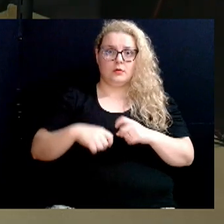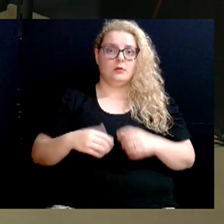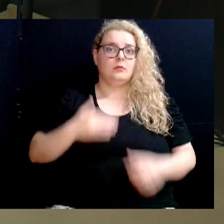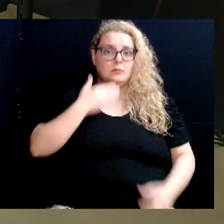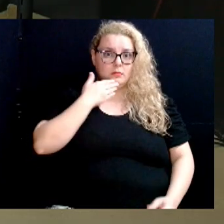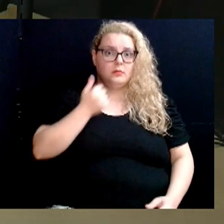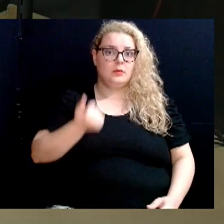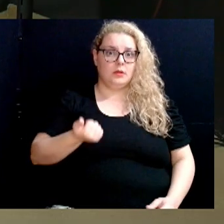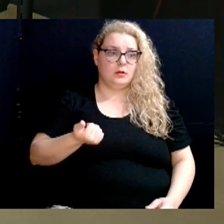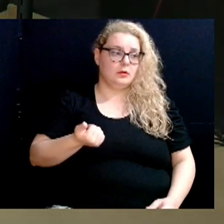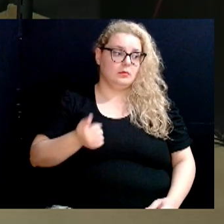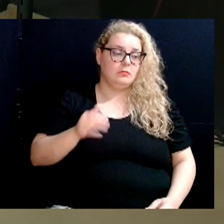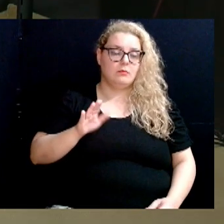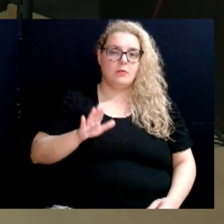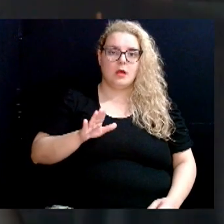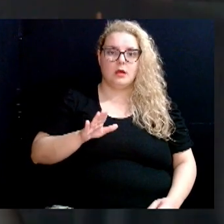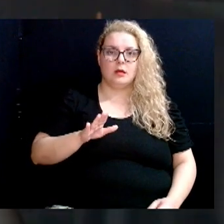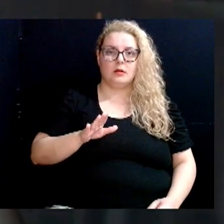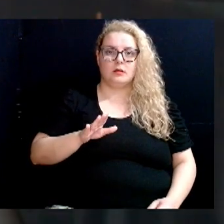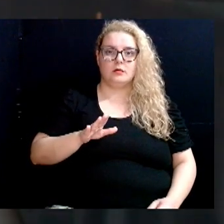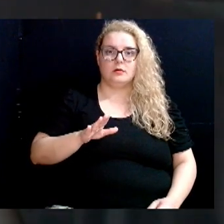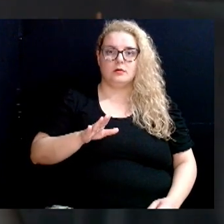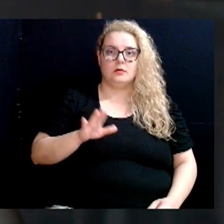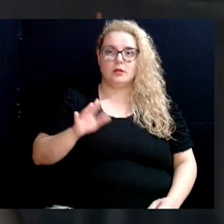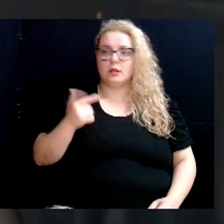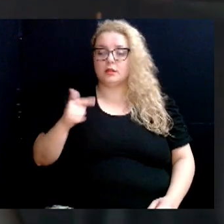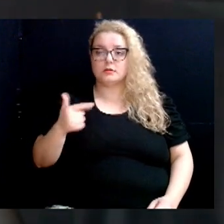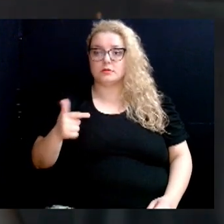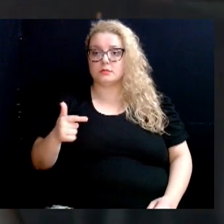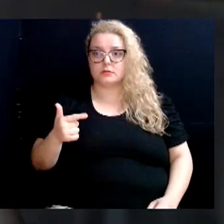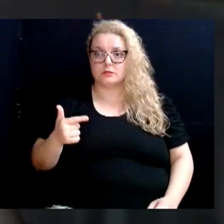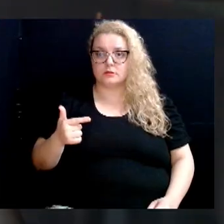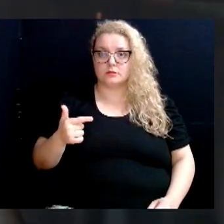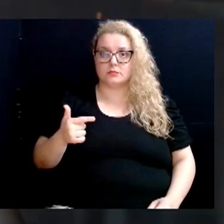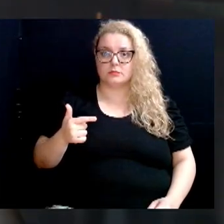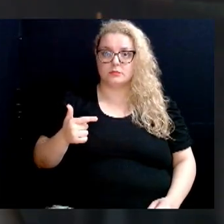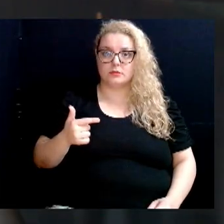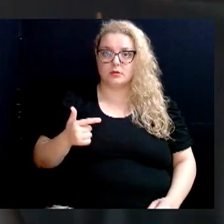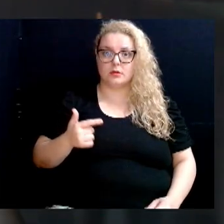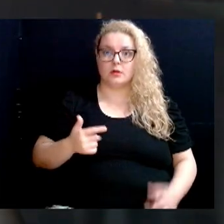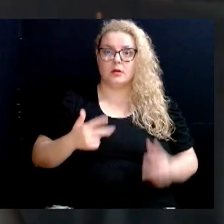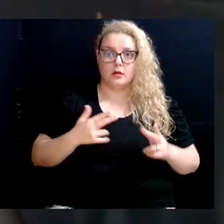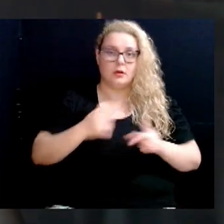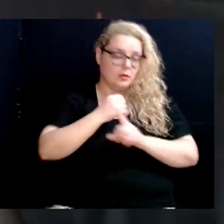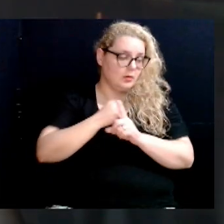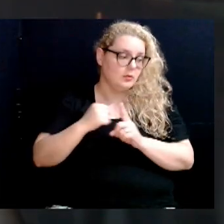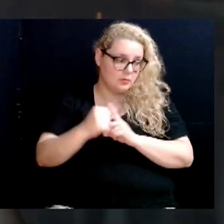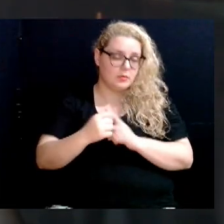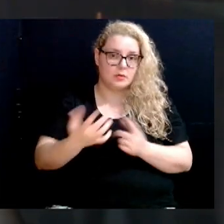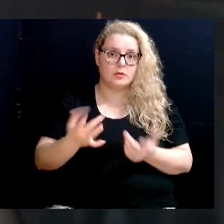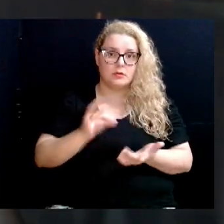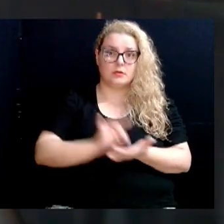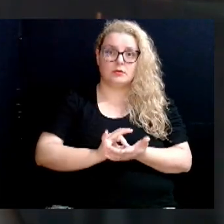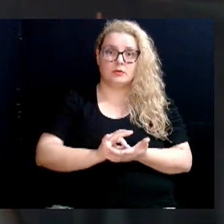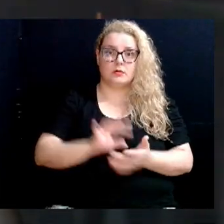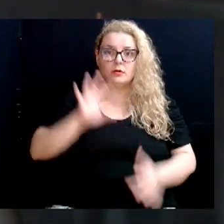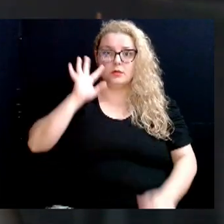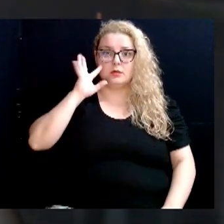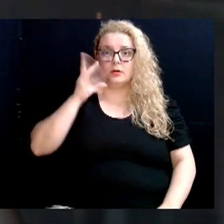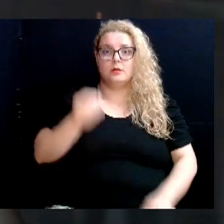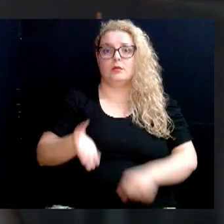Porém, a gente não tem, que eu digo enquanto sociedade mesmo, um conhecimento prévio, como que